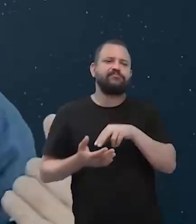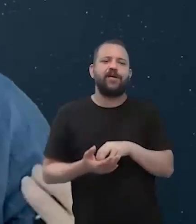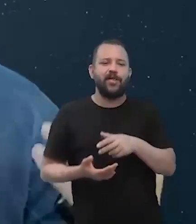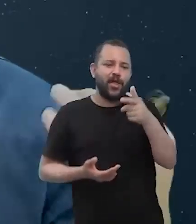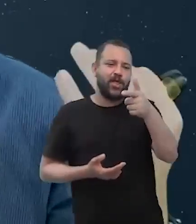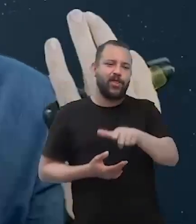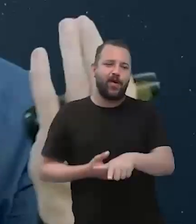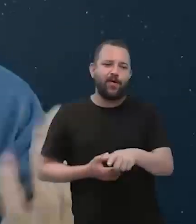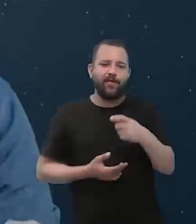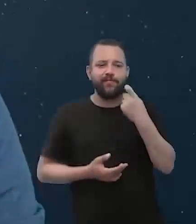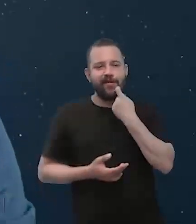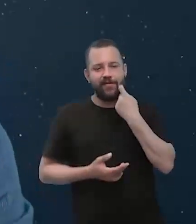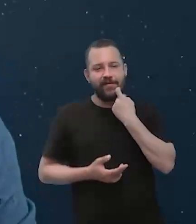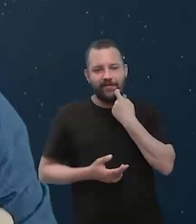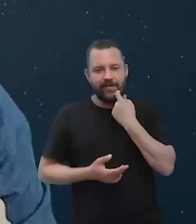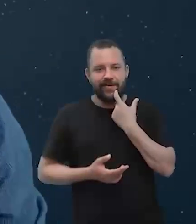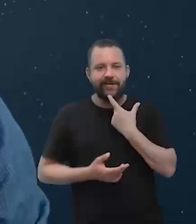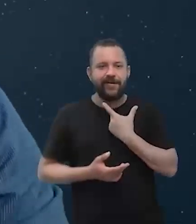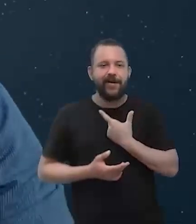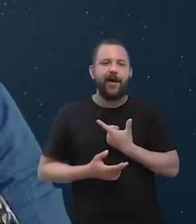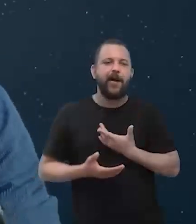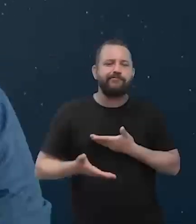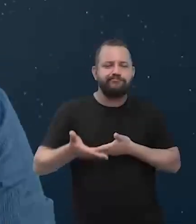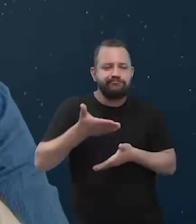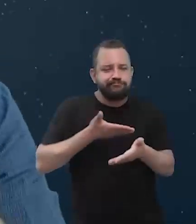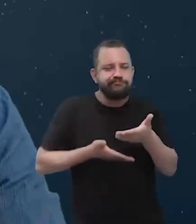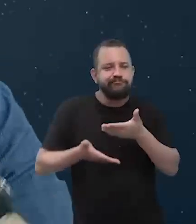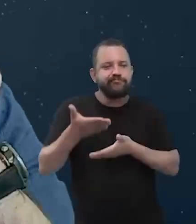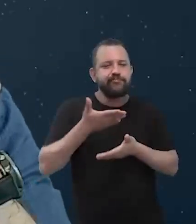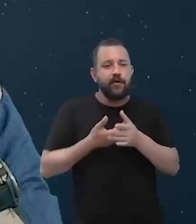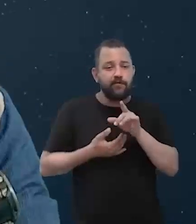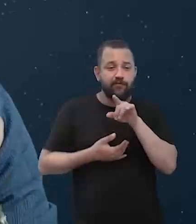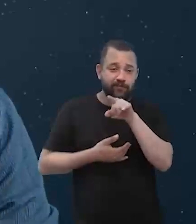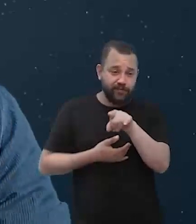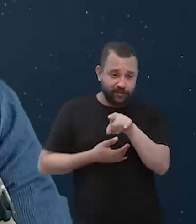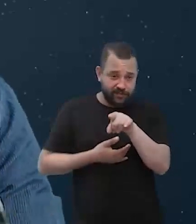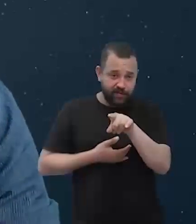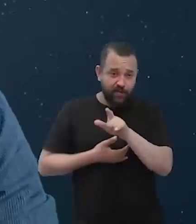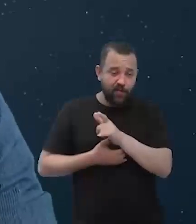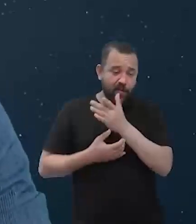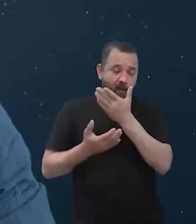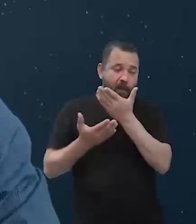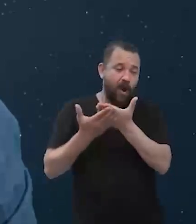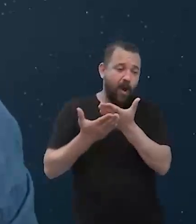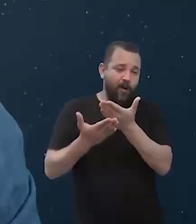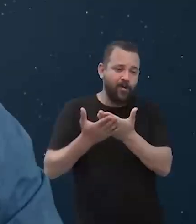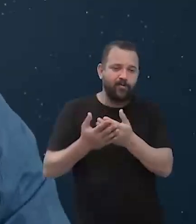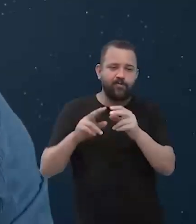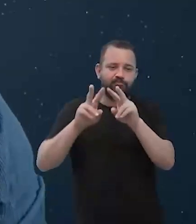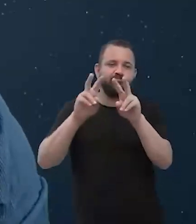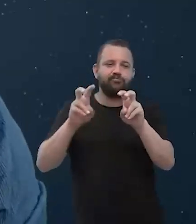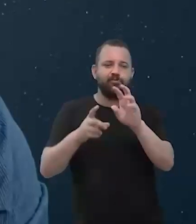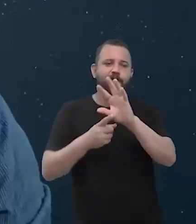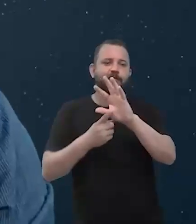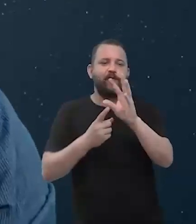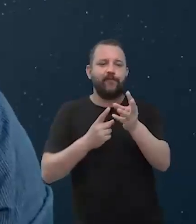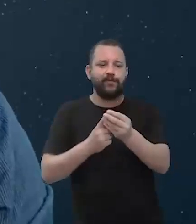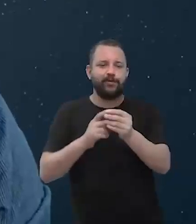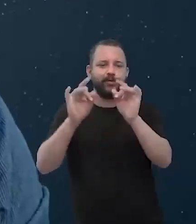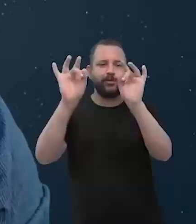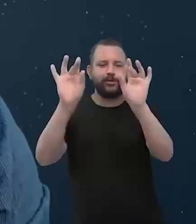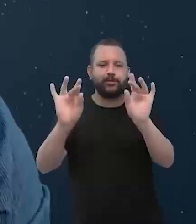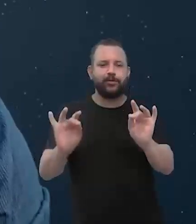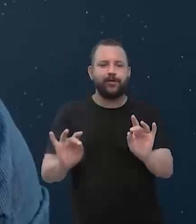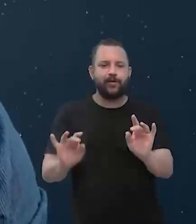sexta-feira compartilhando com você uma aula de física especial, rumo